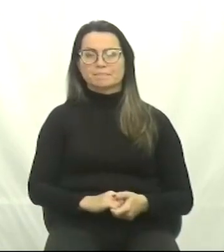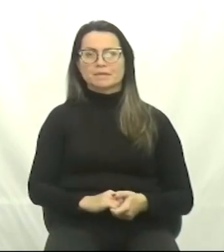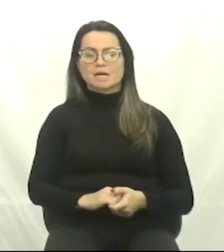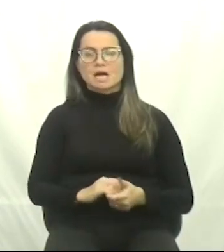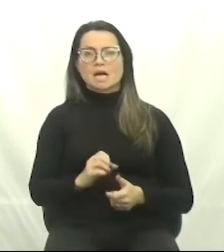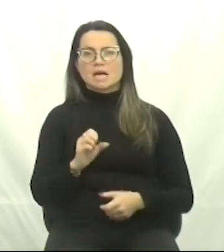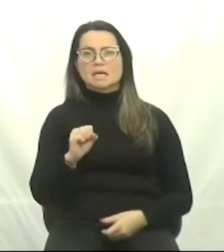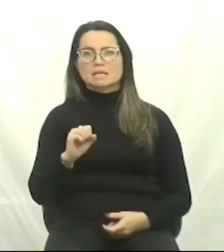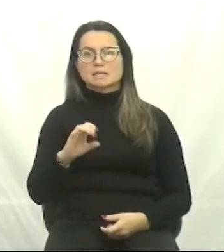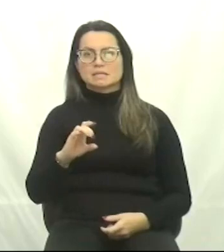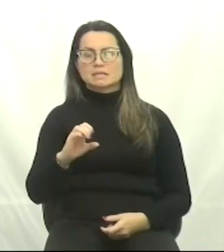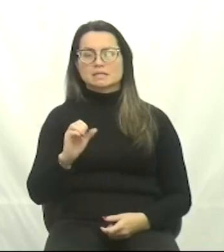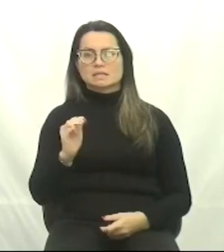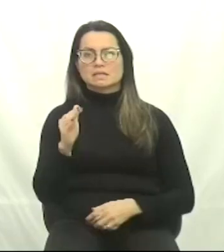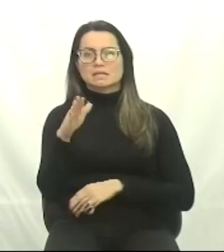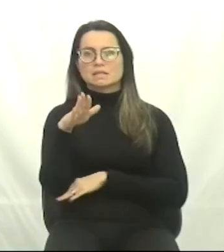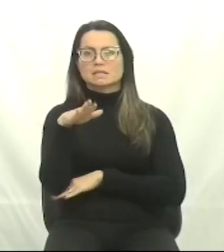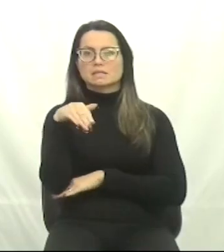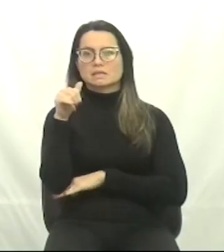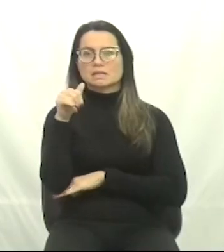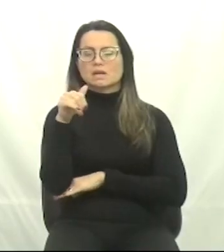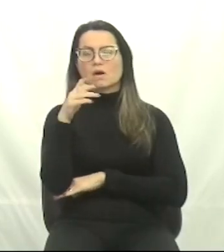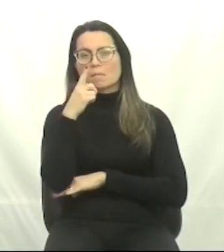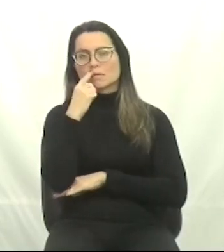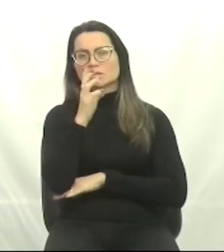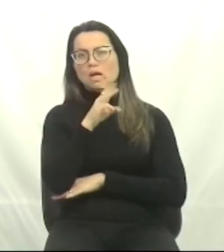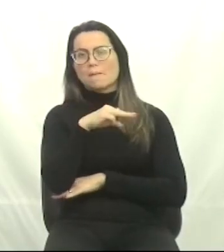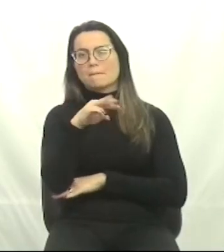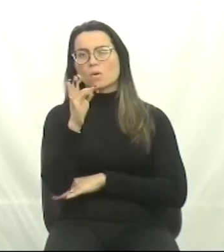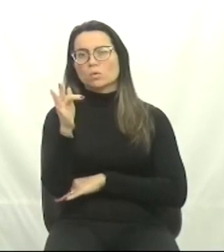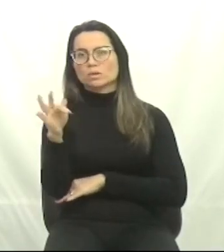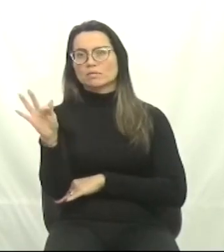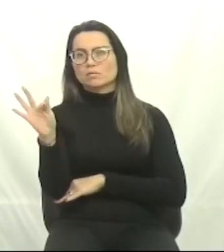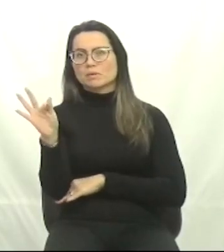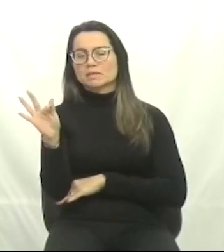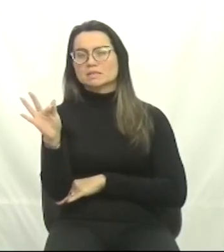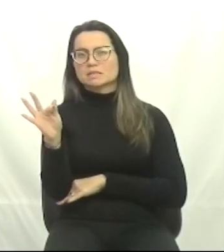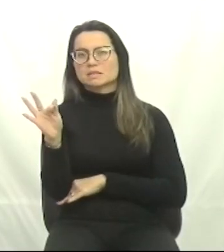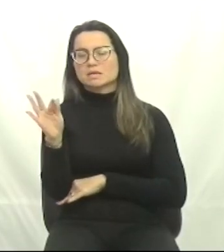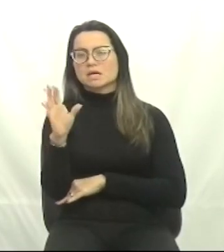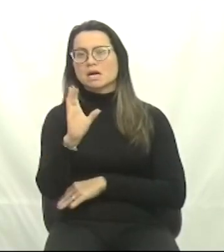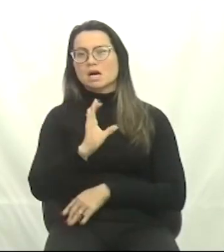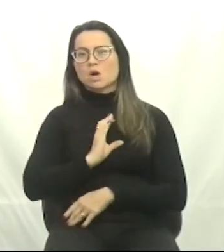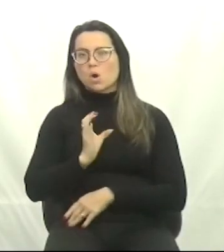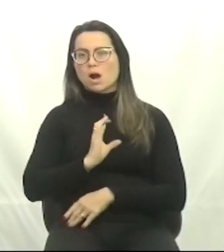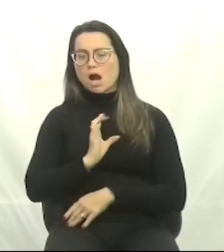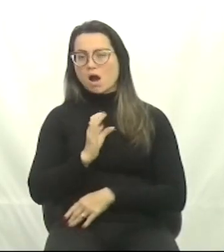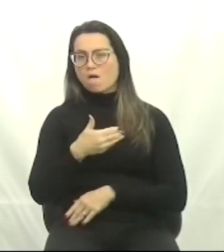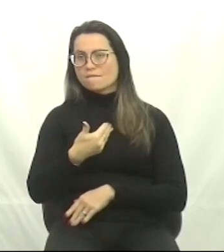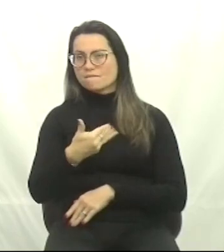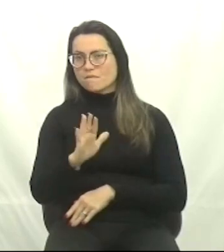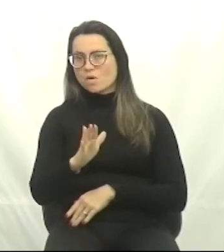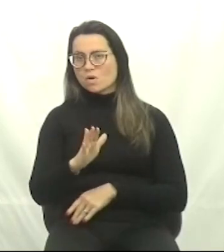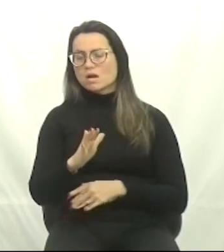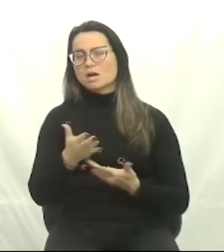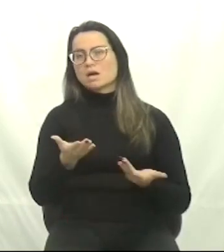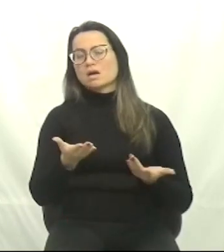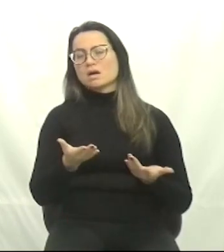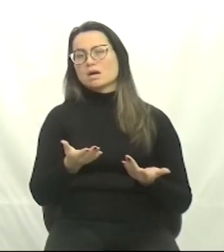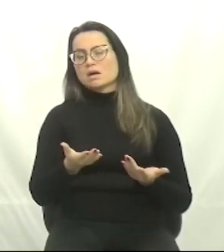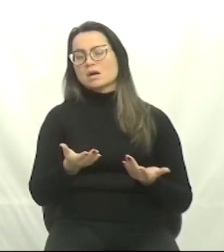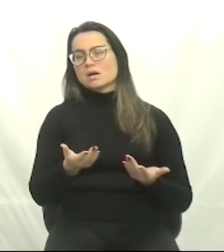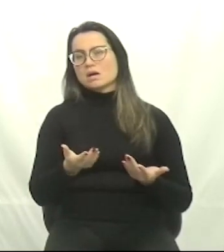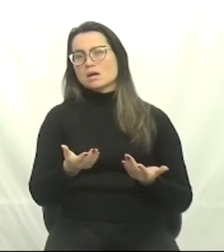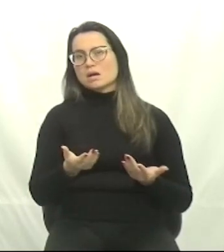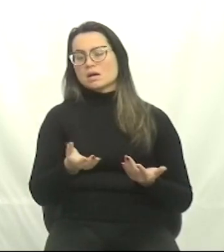Siderópolis, Morro da Fumaça, Criciúma ficou fora, Cocal ficou fora. Eu vi a resposta do inelegível, mas o que me chamou a